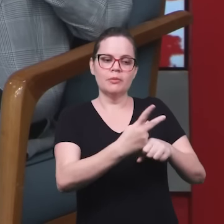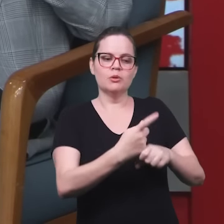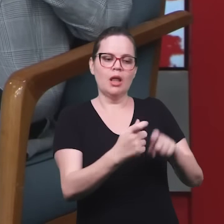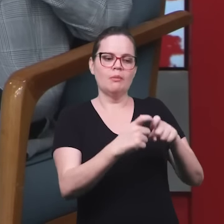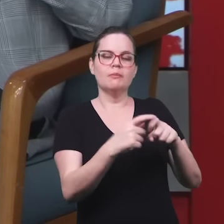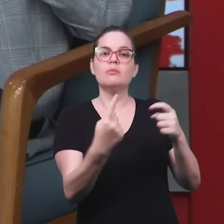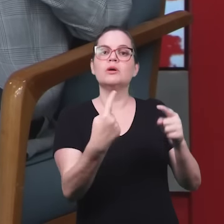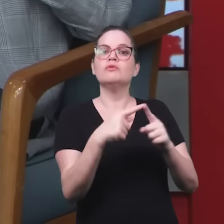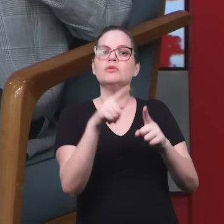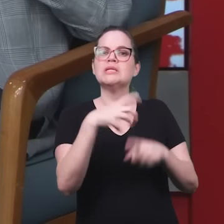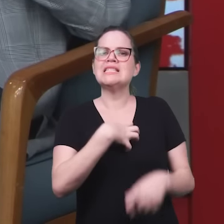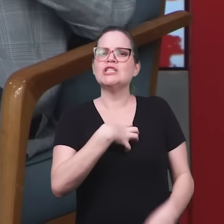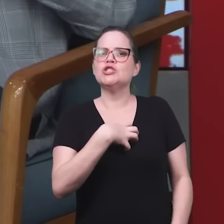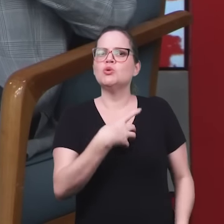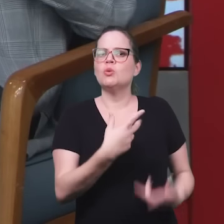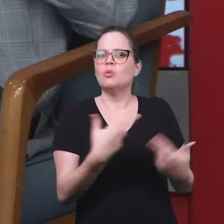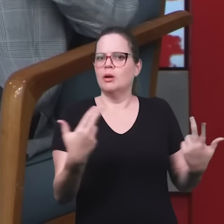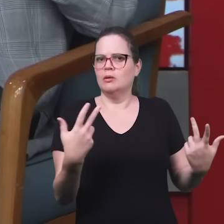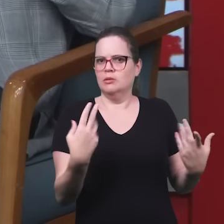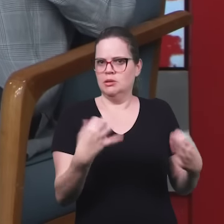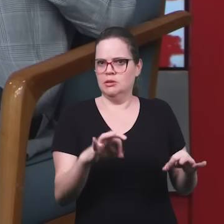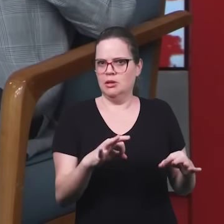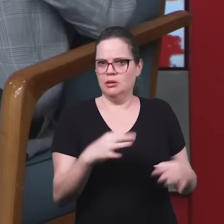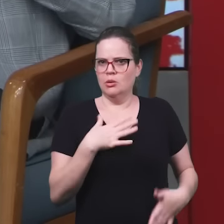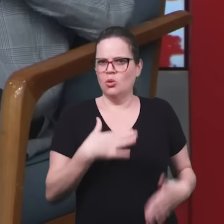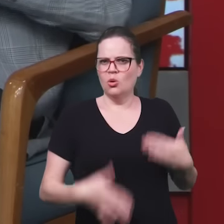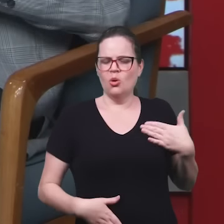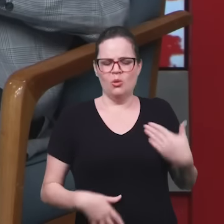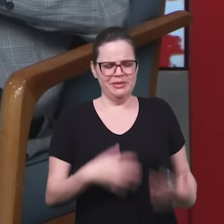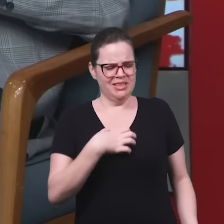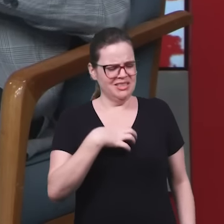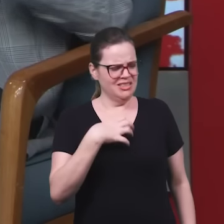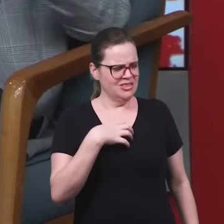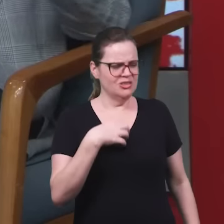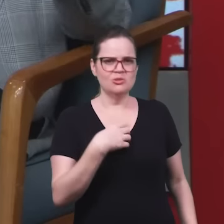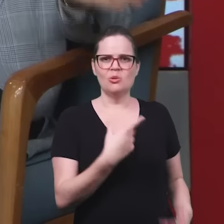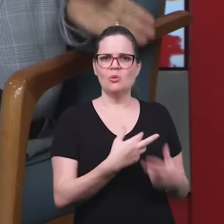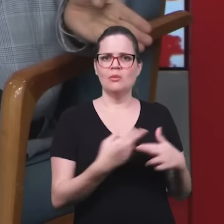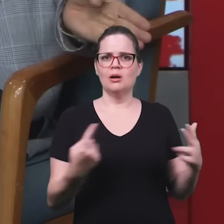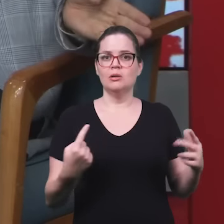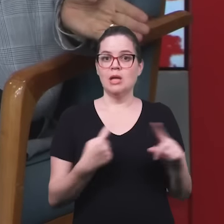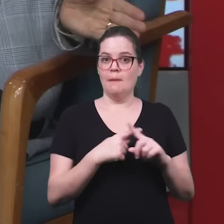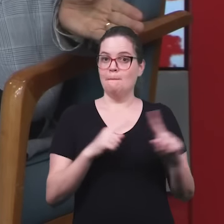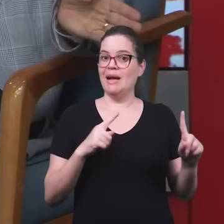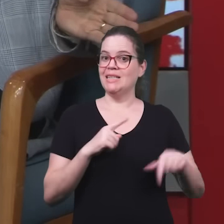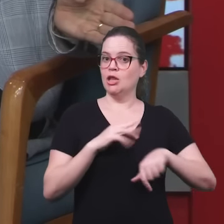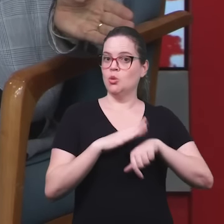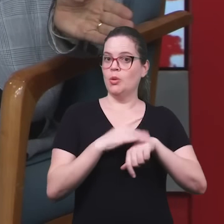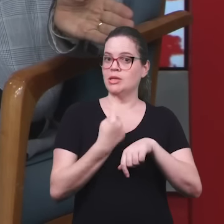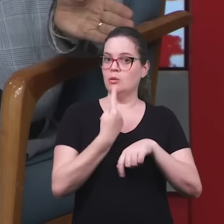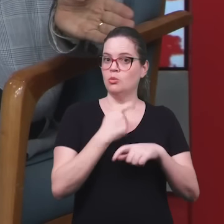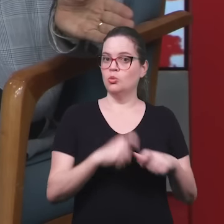coisa. Sim, mas o corpo está sentindo alguma coisa, mas a doença está localizada.